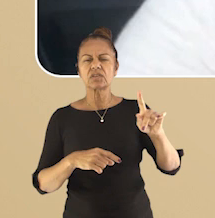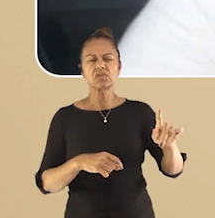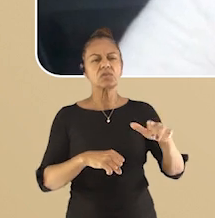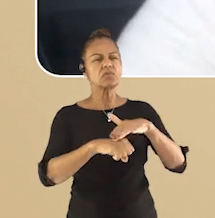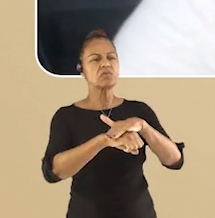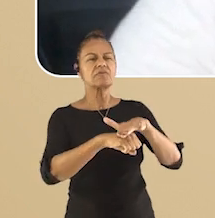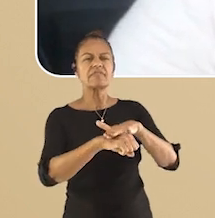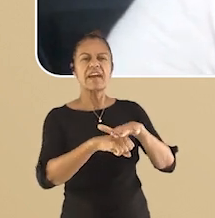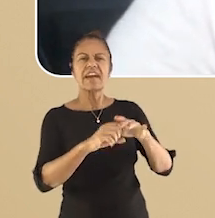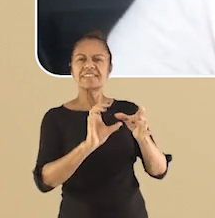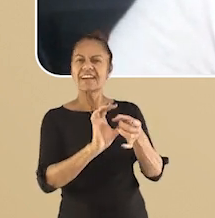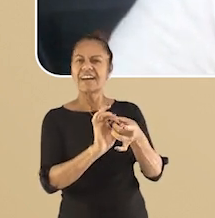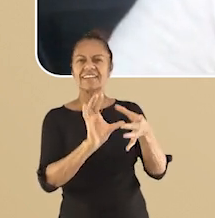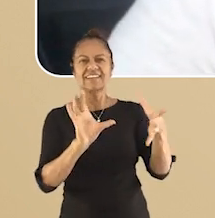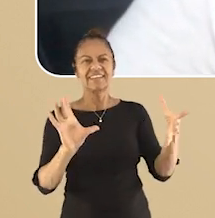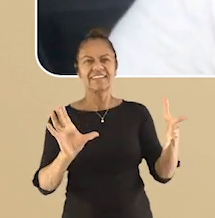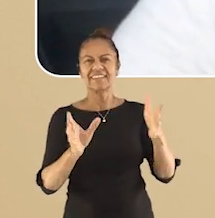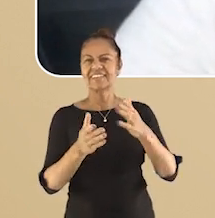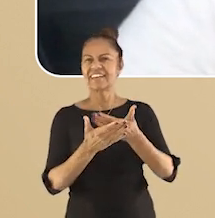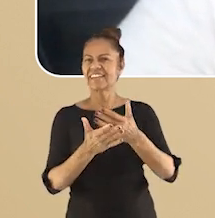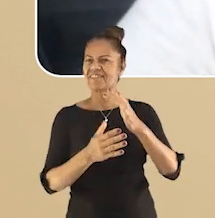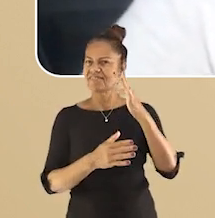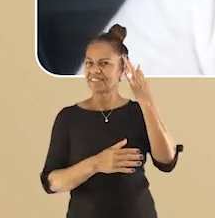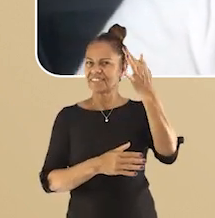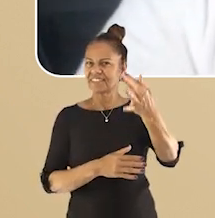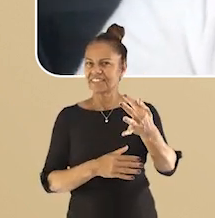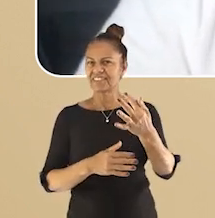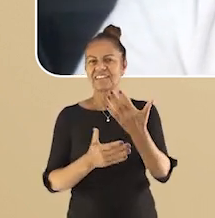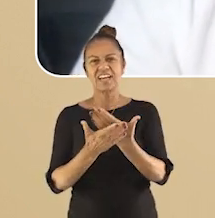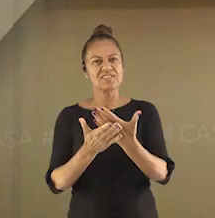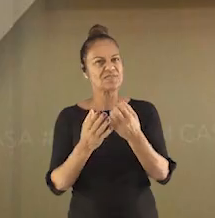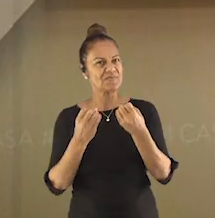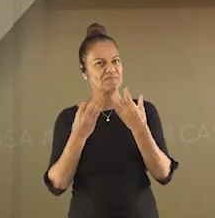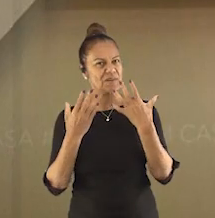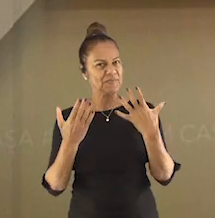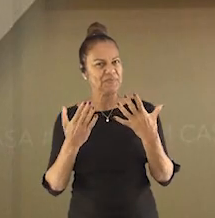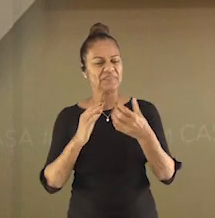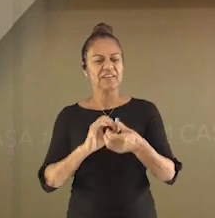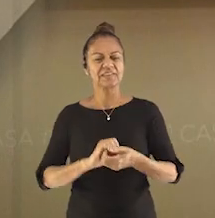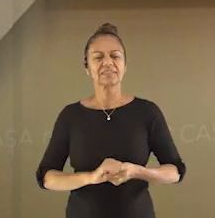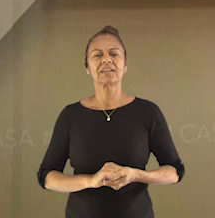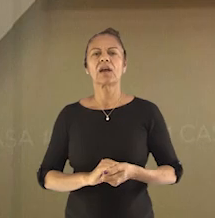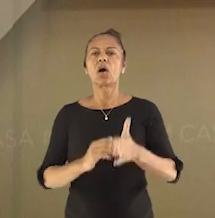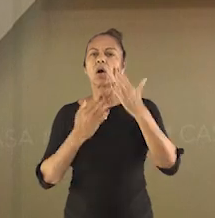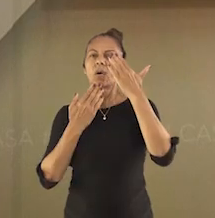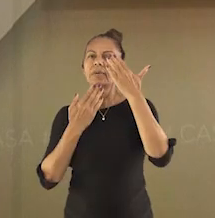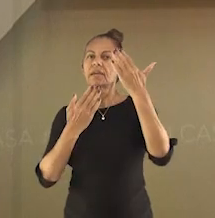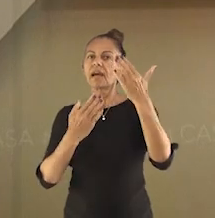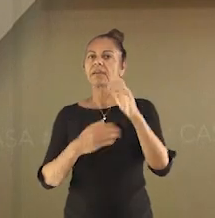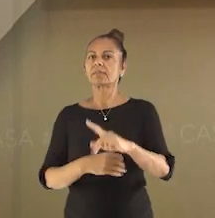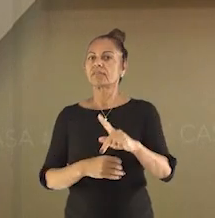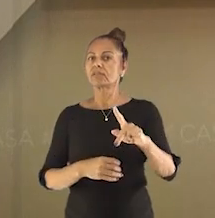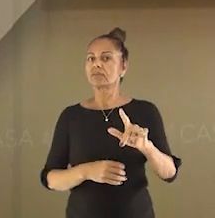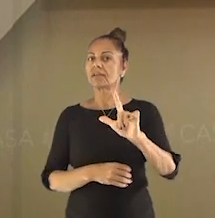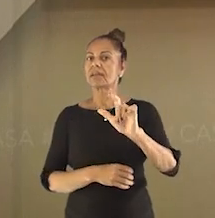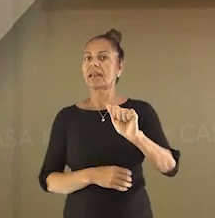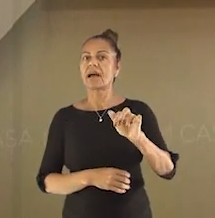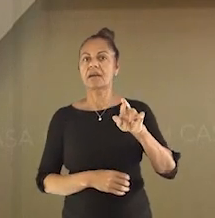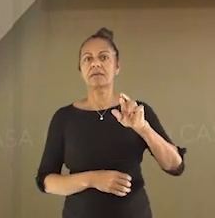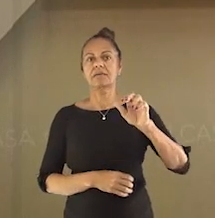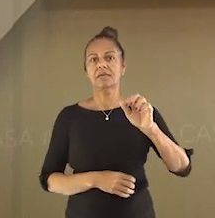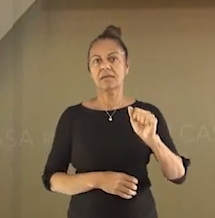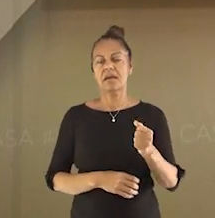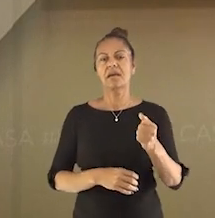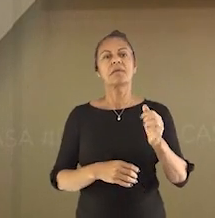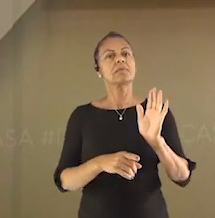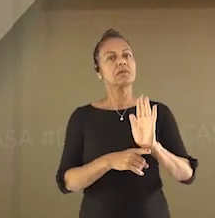à vontade. Até a próxima e bons estudos! Muito obrigada, professora Lara, por